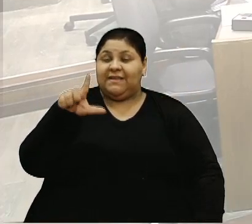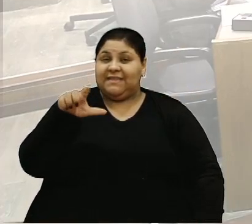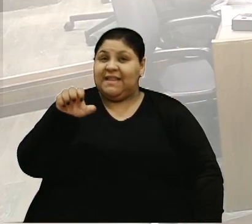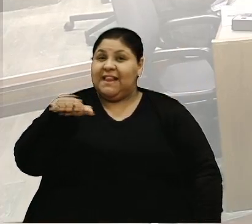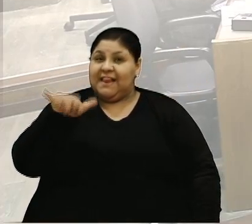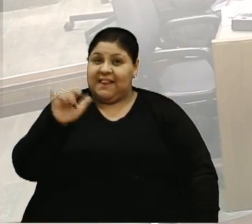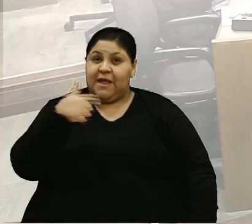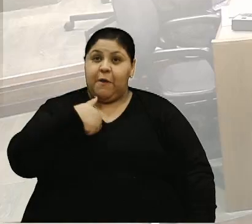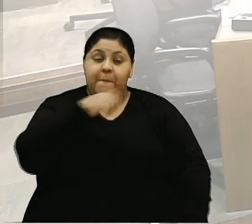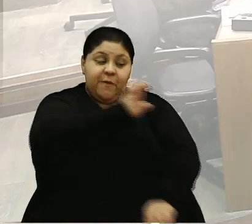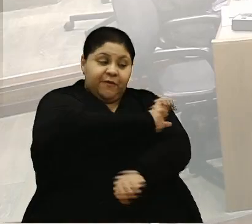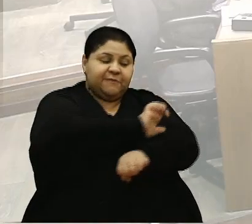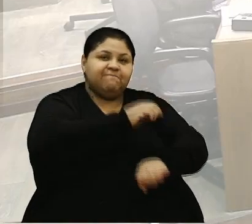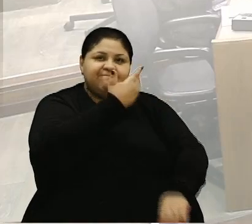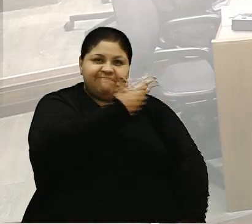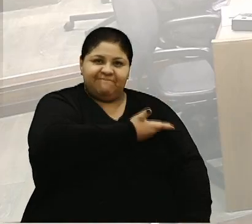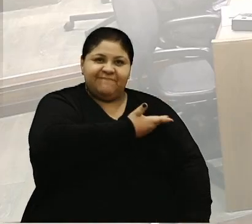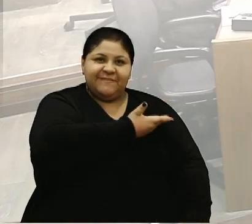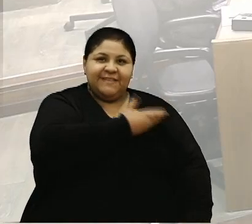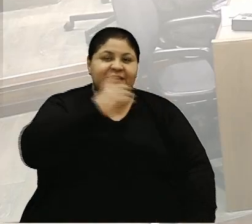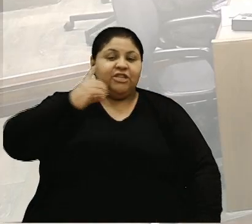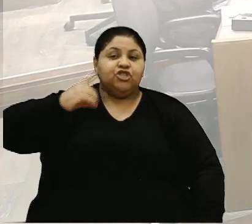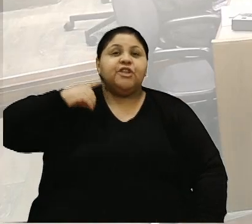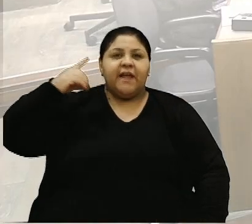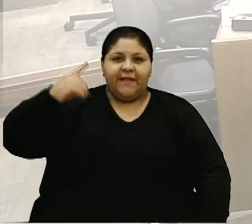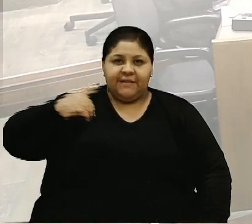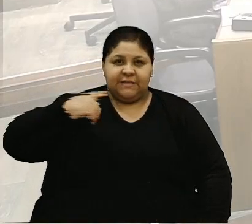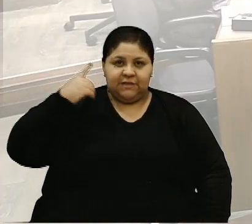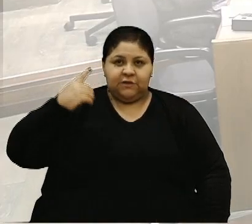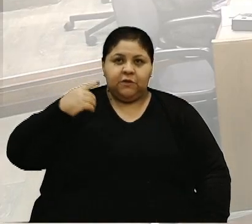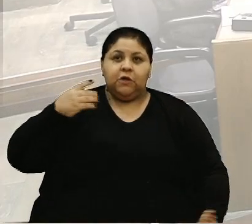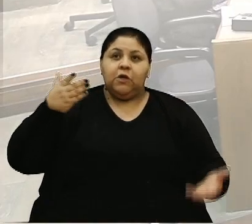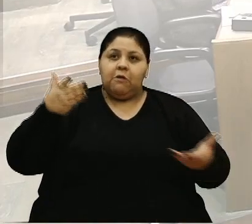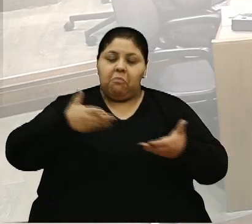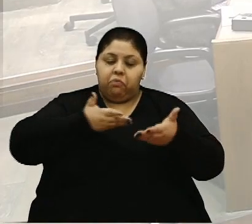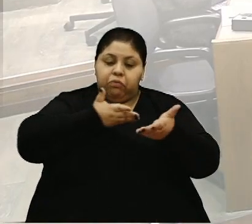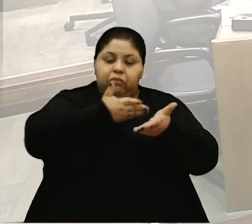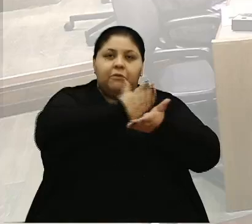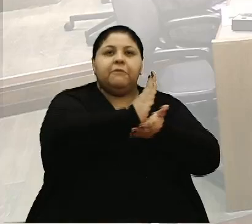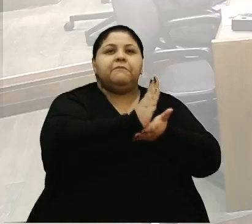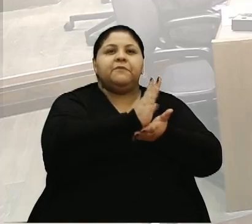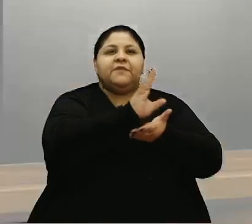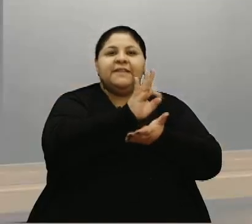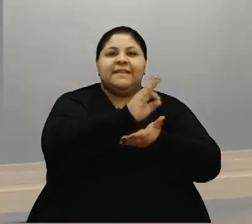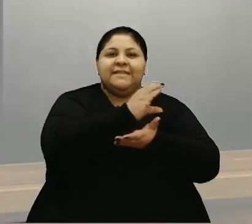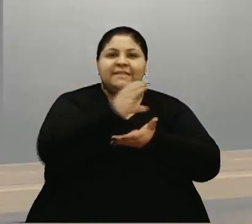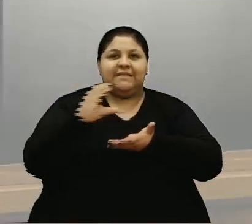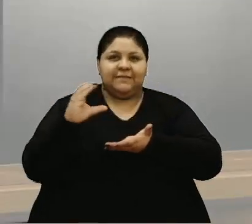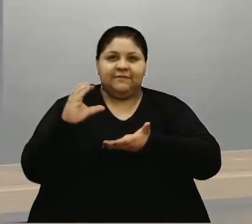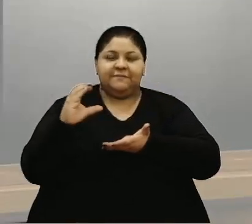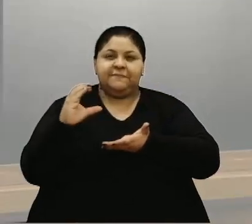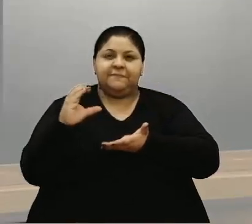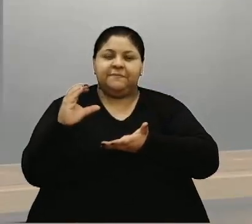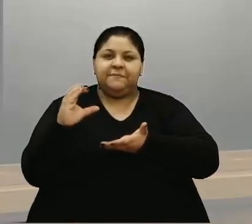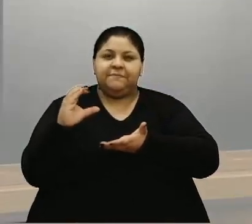meu estagiário aqui de Direito, por ter passado ontem no TCC